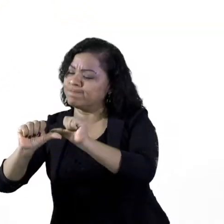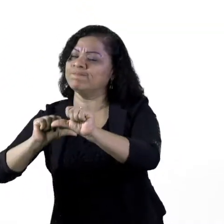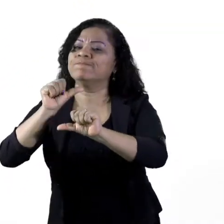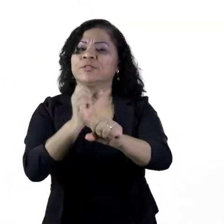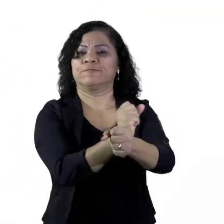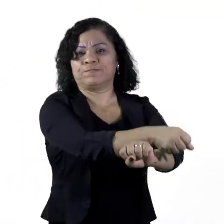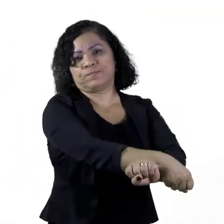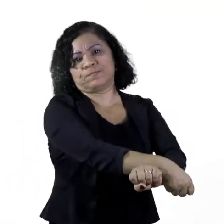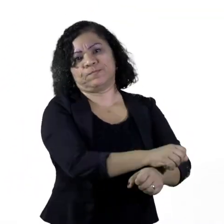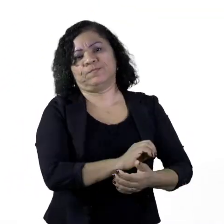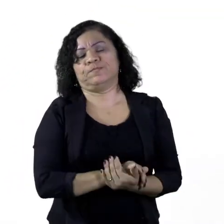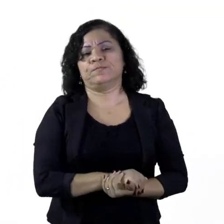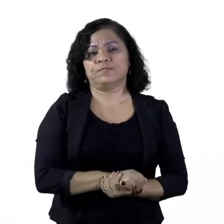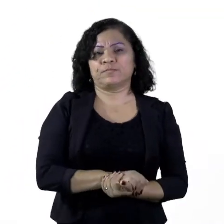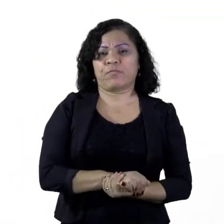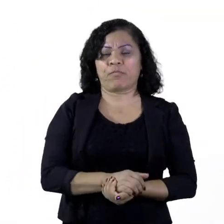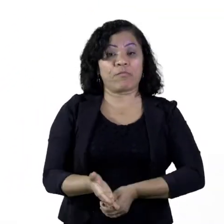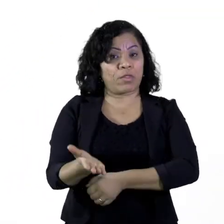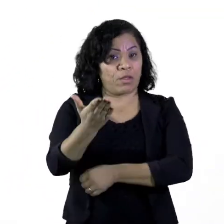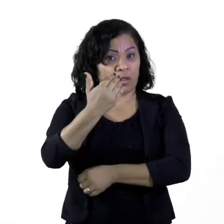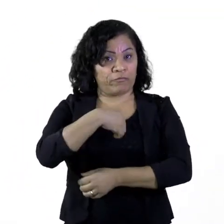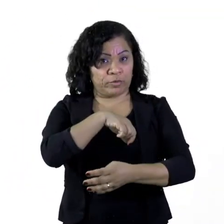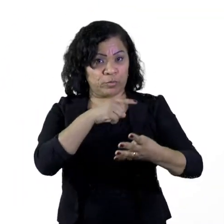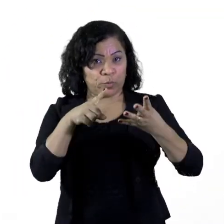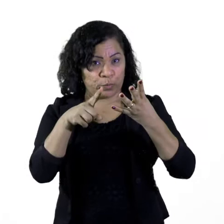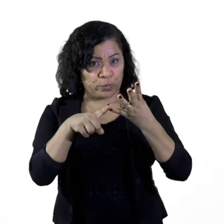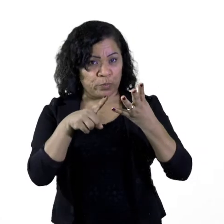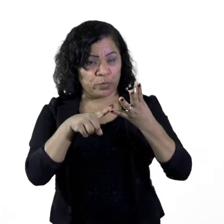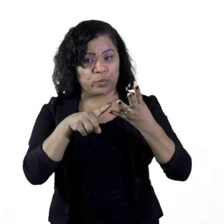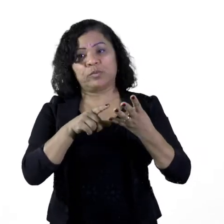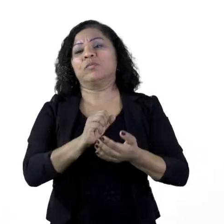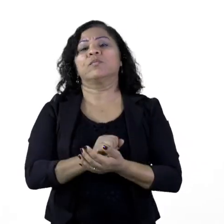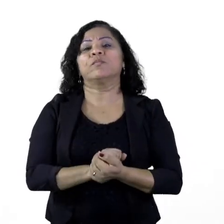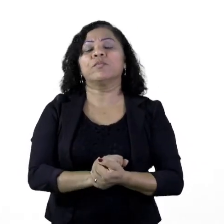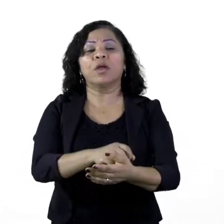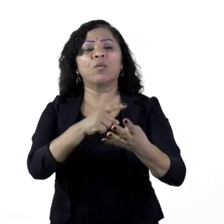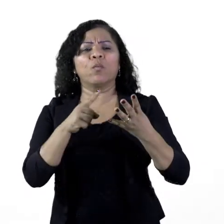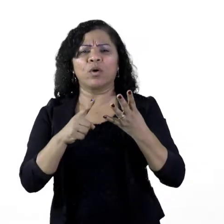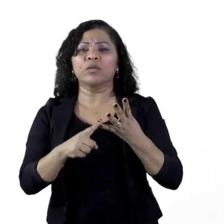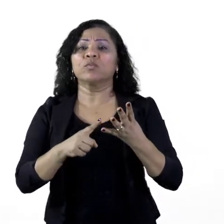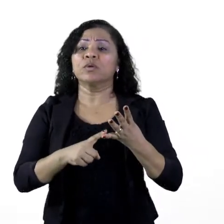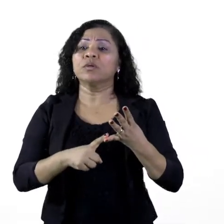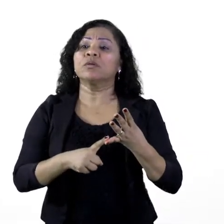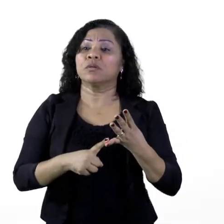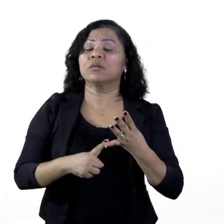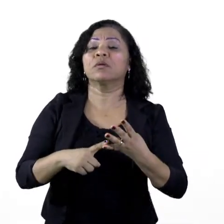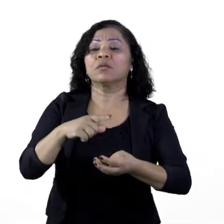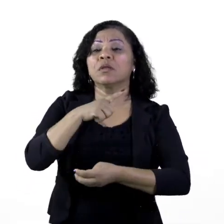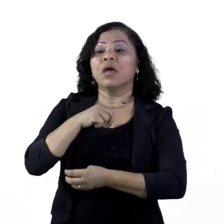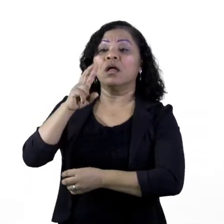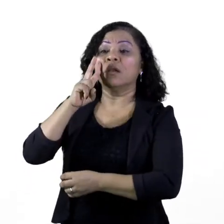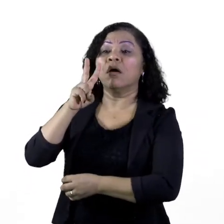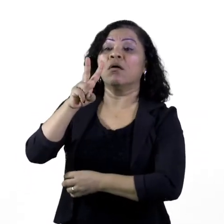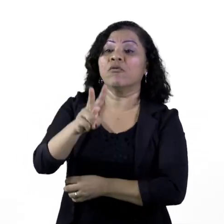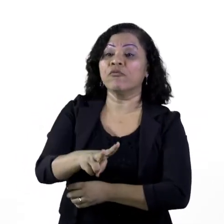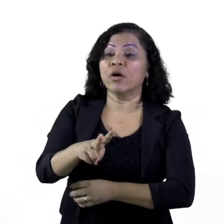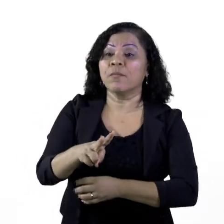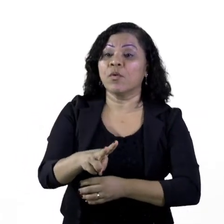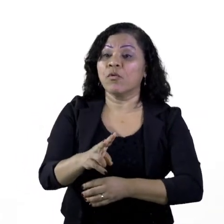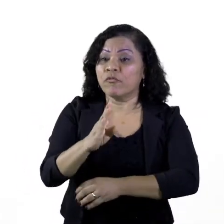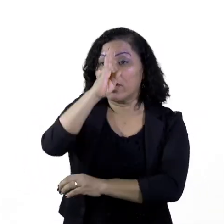escravização. Vamos ao nosso quarto item. Nesse nosso quarto item, nós vamos ver em Roma